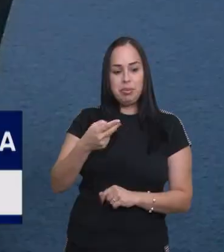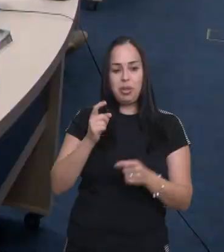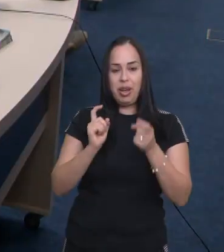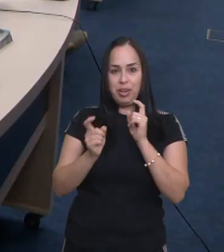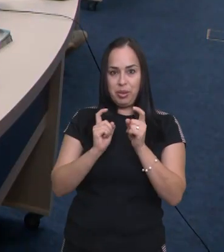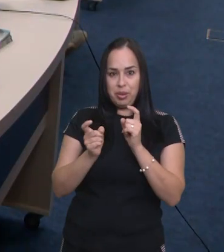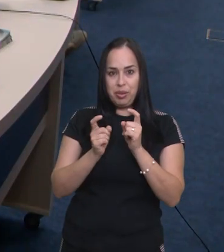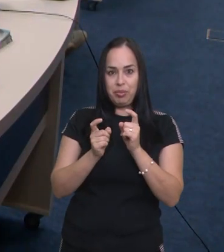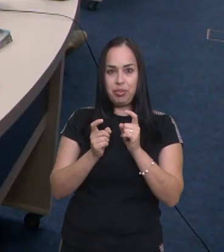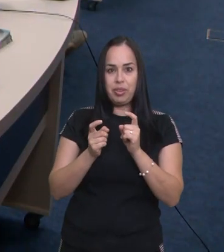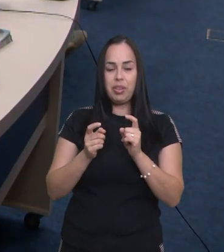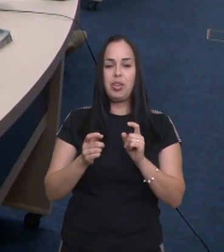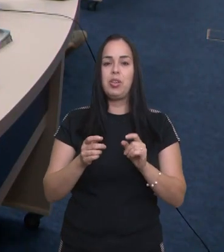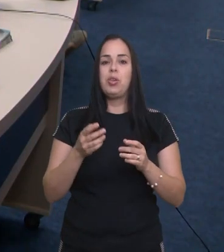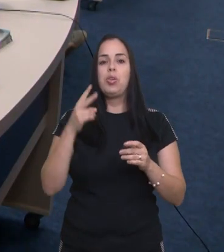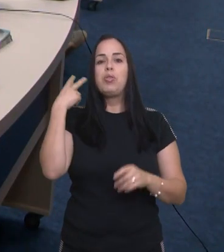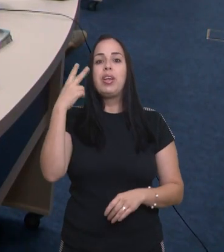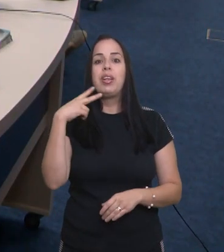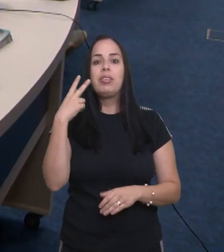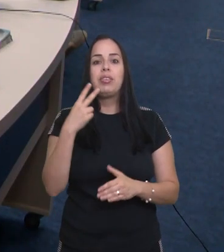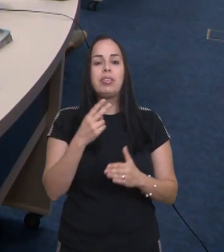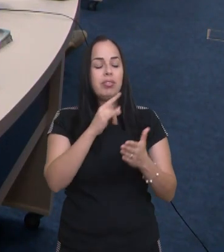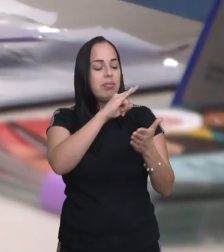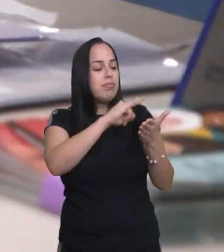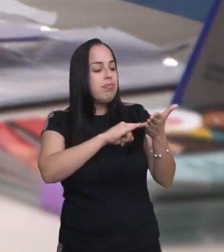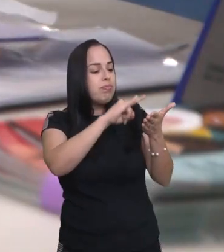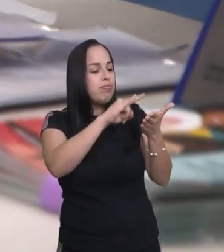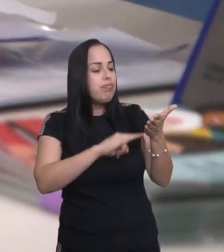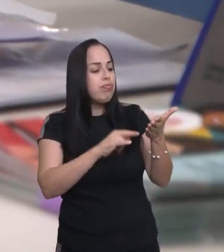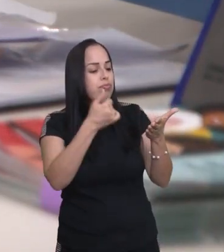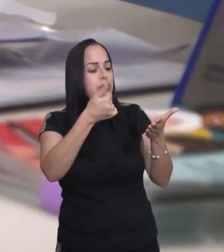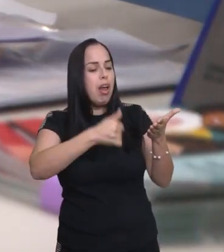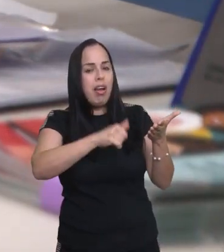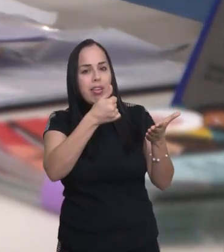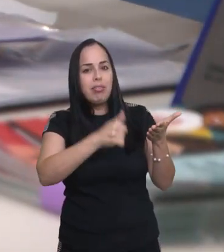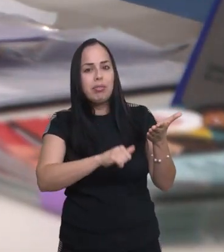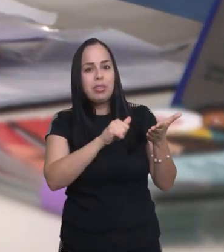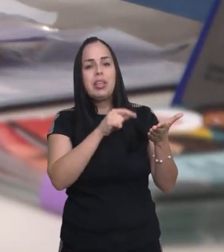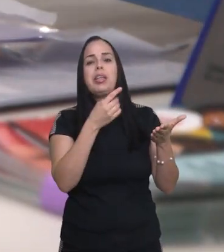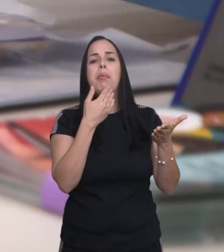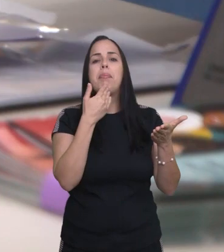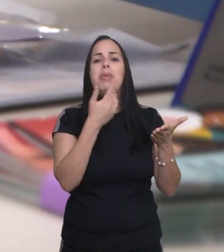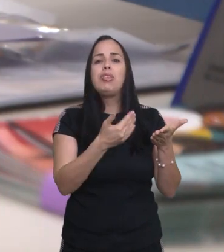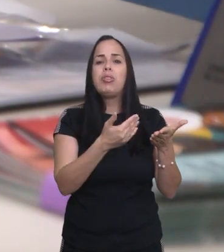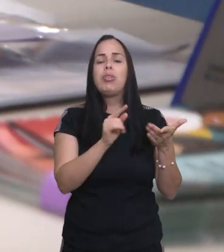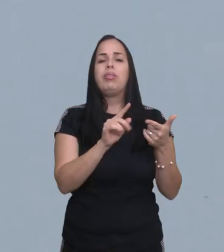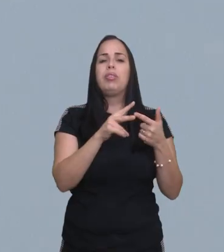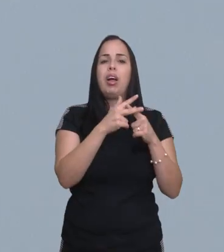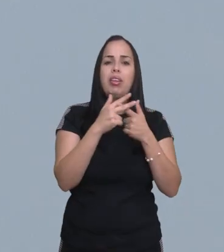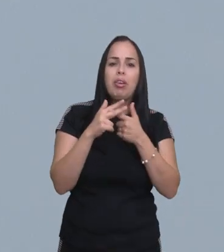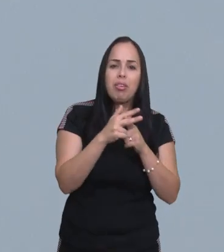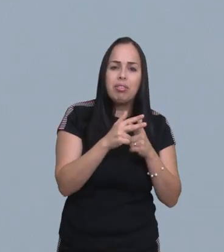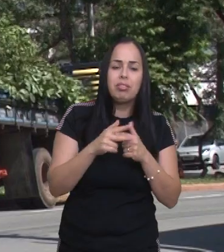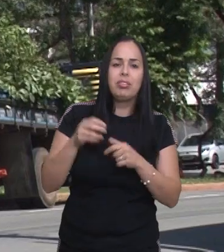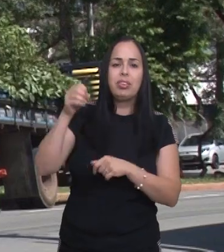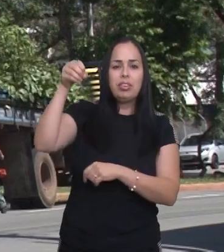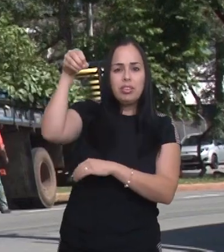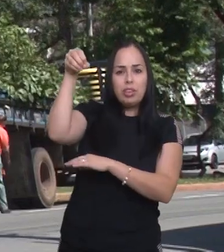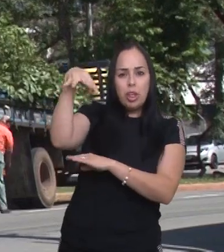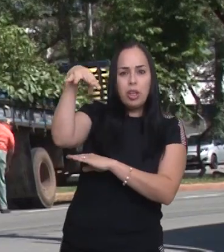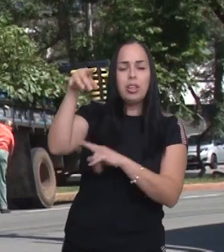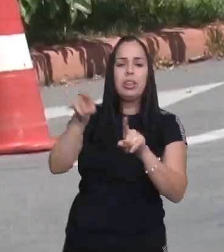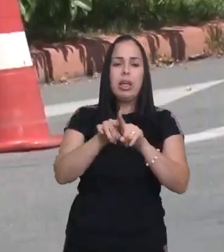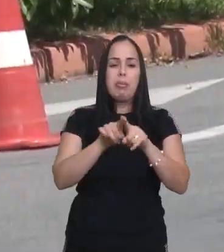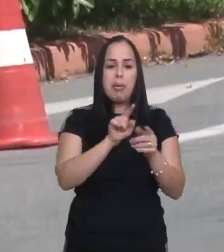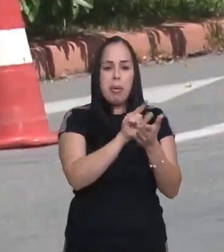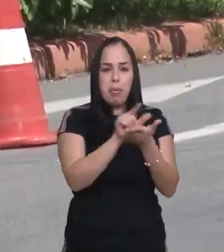sessão do ano, os vereadores apreciaram uma série de documentos, a maior parte pedidos de manutenção pública, como troca de lâmpadas, podas de